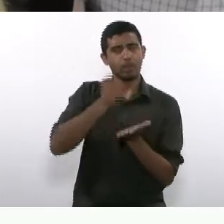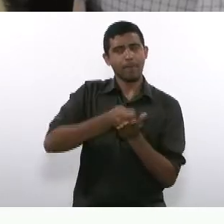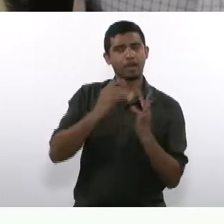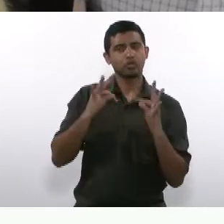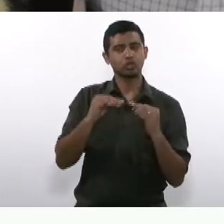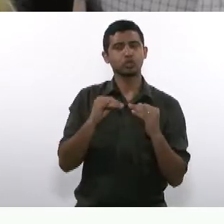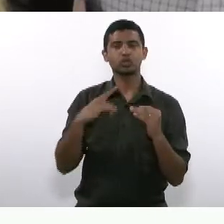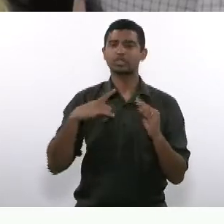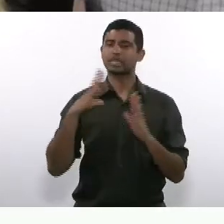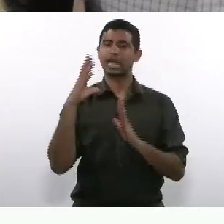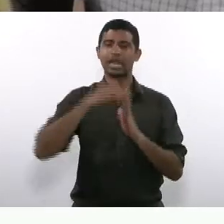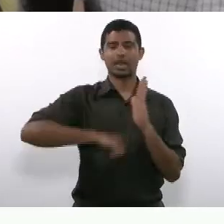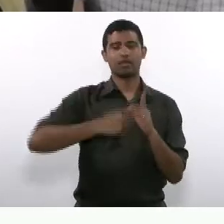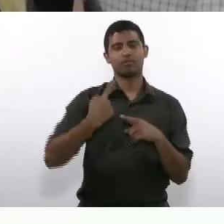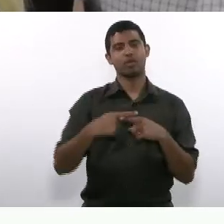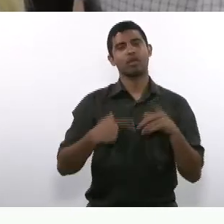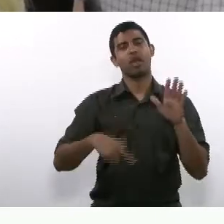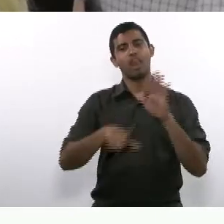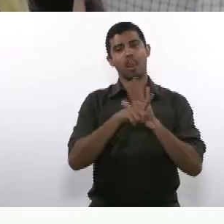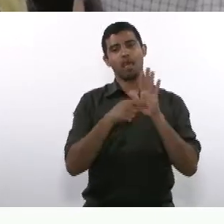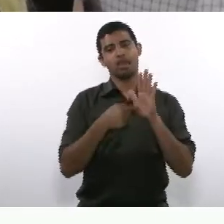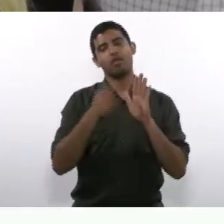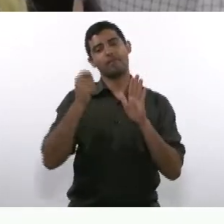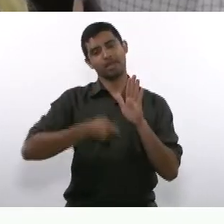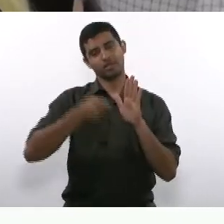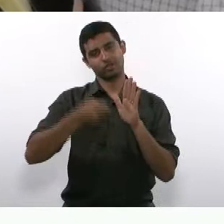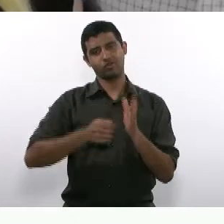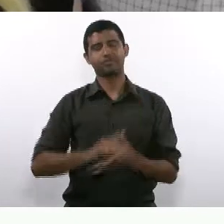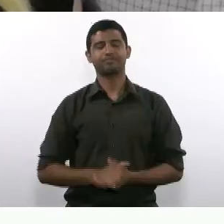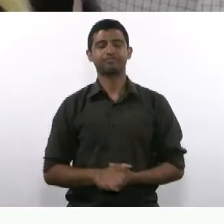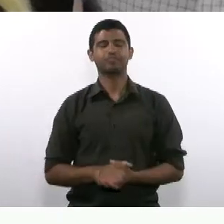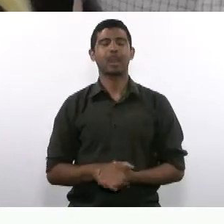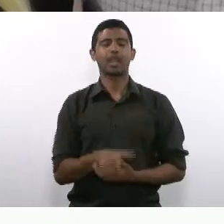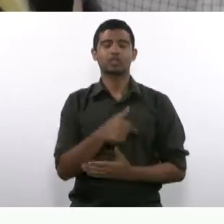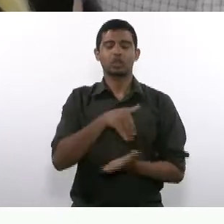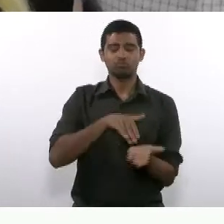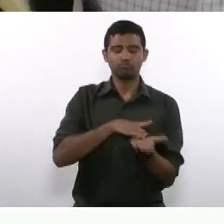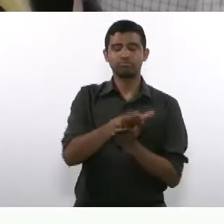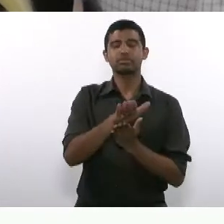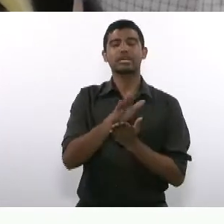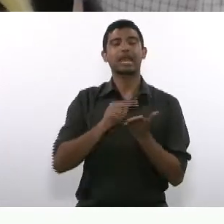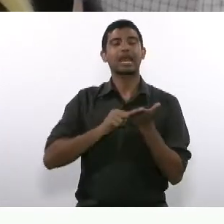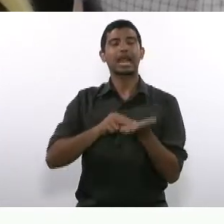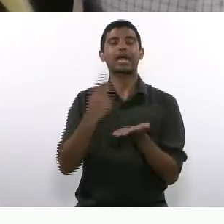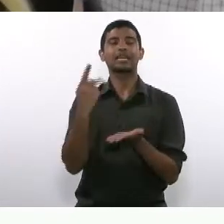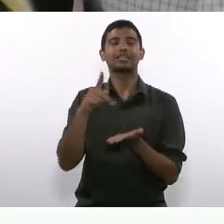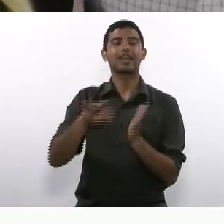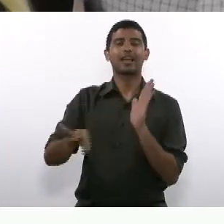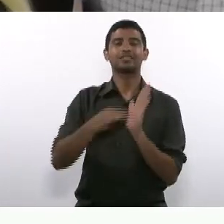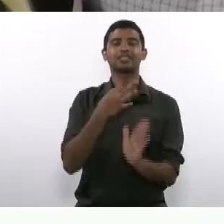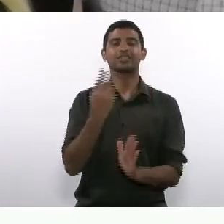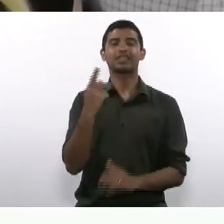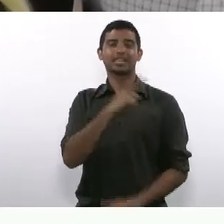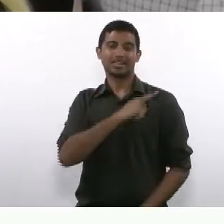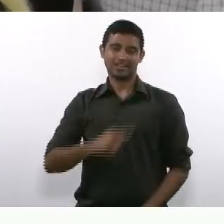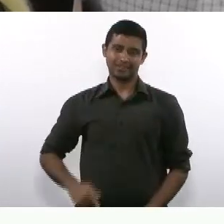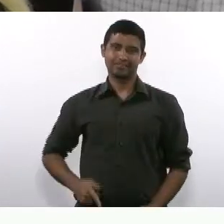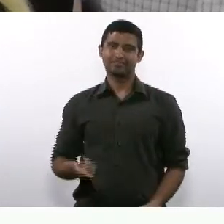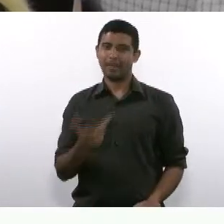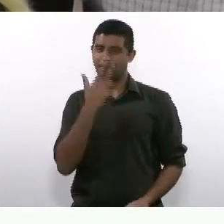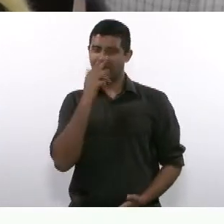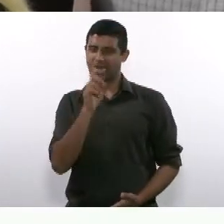tem um cadastro, porque é lei, é obrigatório ter cadastro. E aí a gente emite essa carta assinada pelo governador. Parece que não, mas isso dá